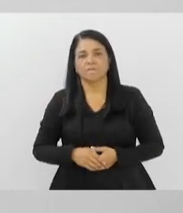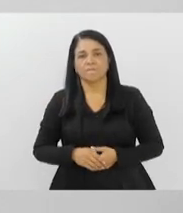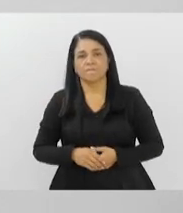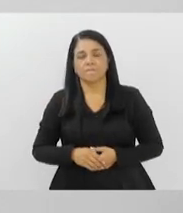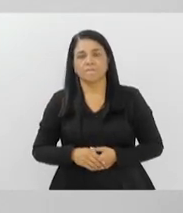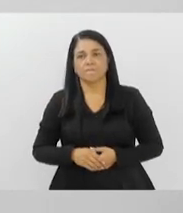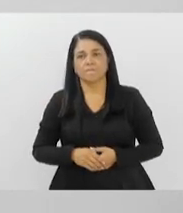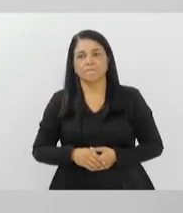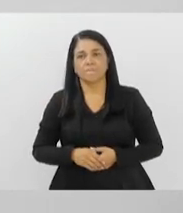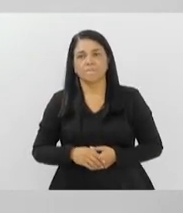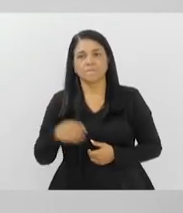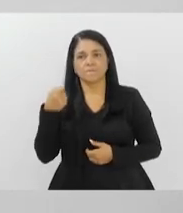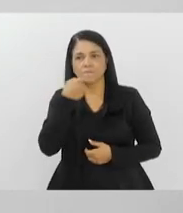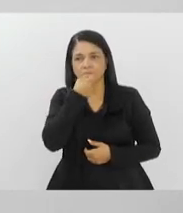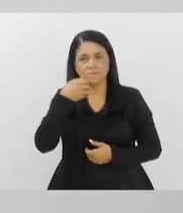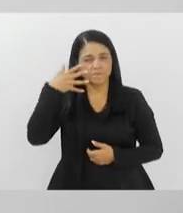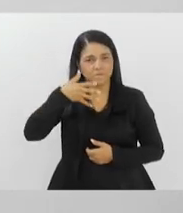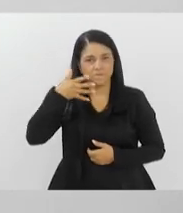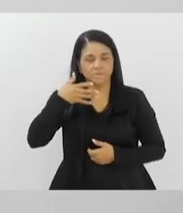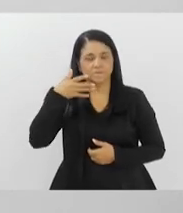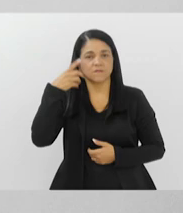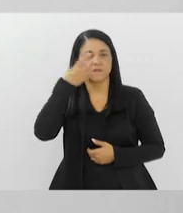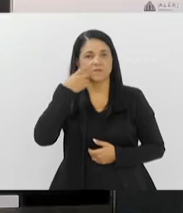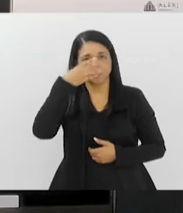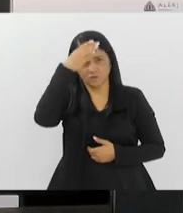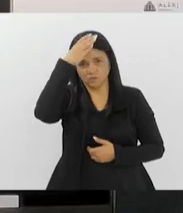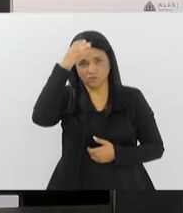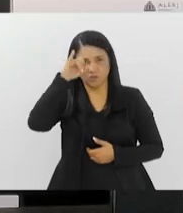Passo a palavra à deputada Tia Ju.